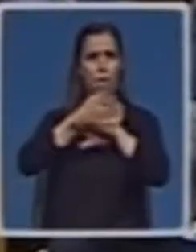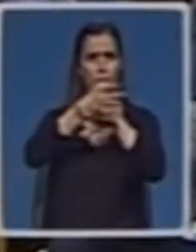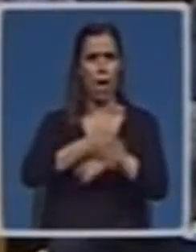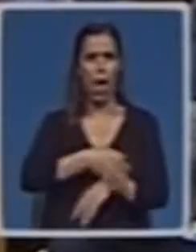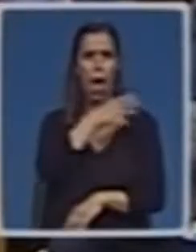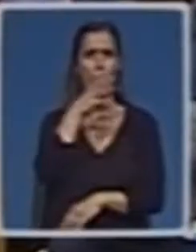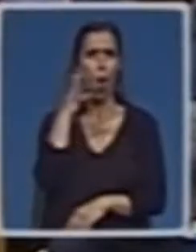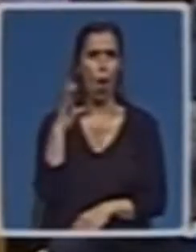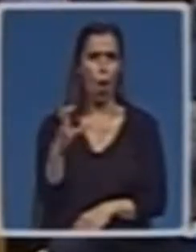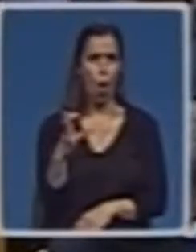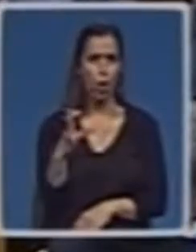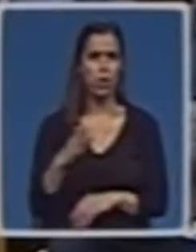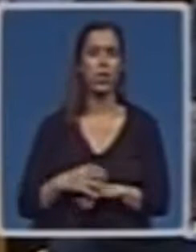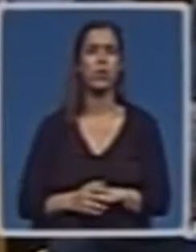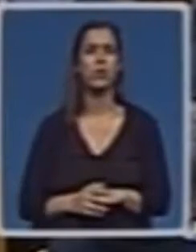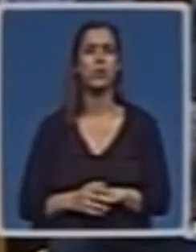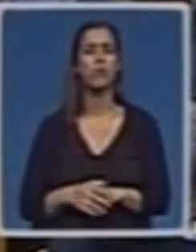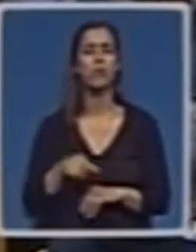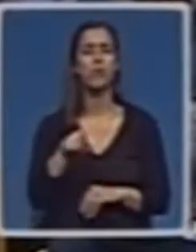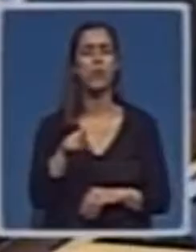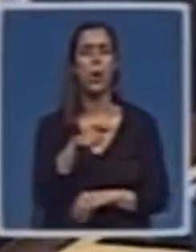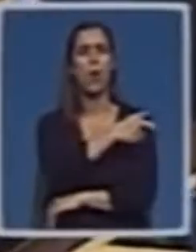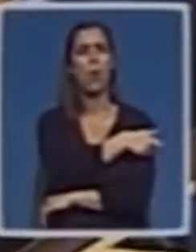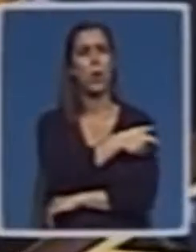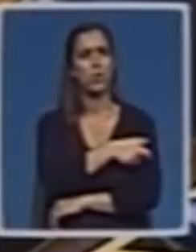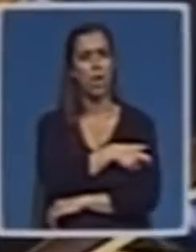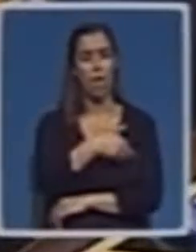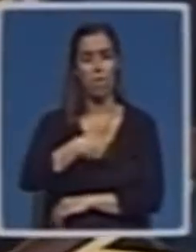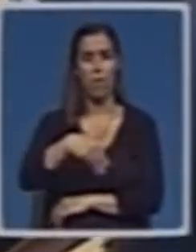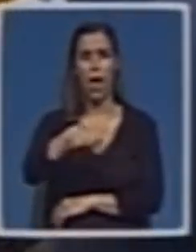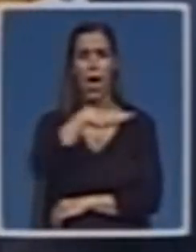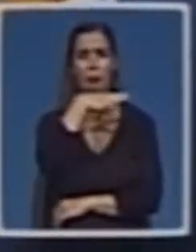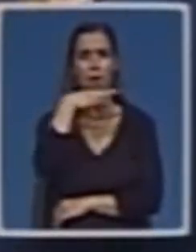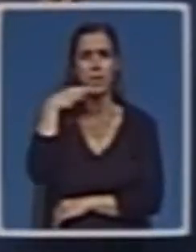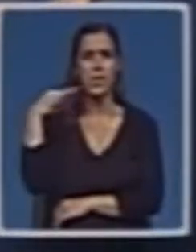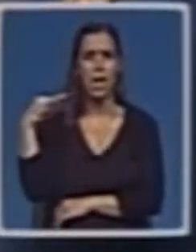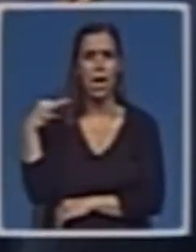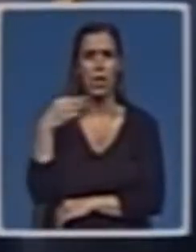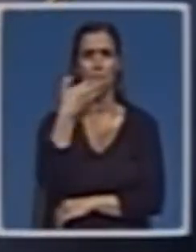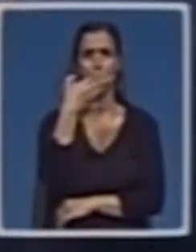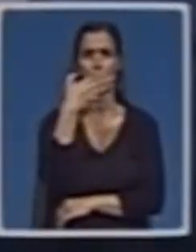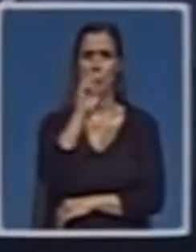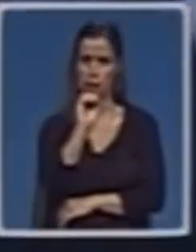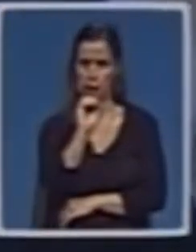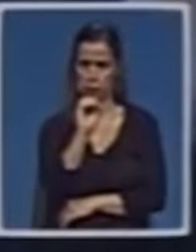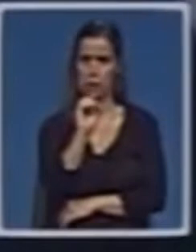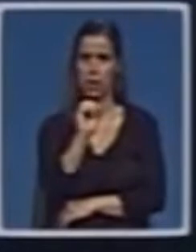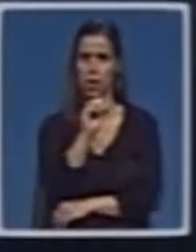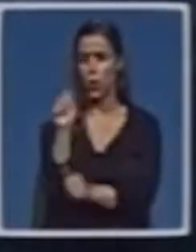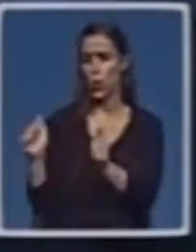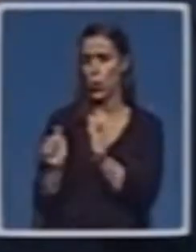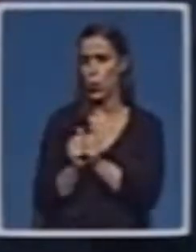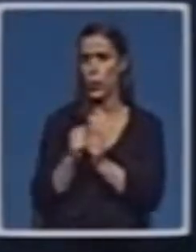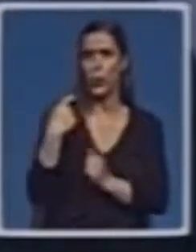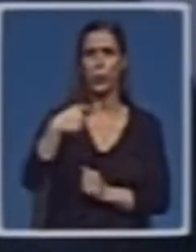da Horta, uma instituição que está à beira de comemorar cerca de 70 anos. Tenho aqui comigo o